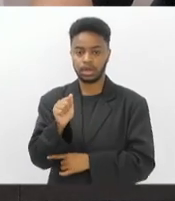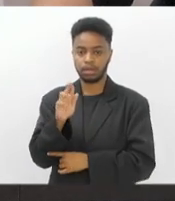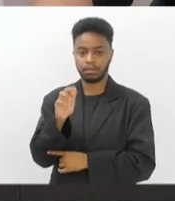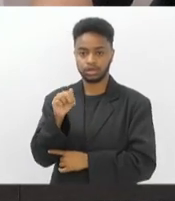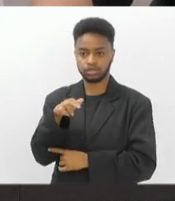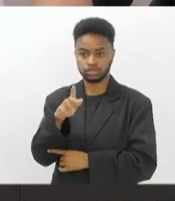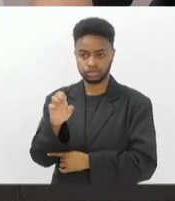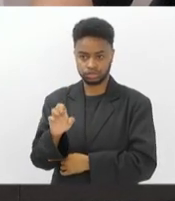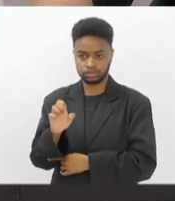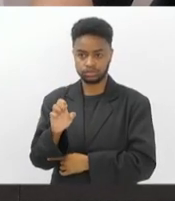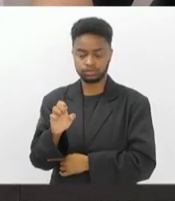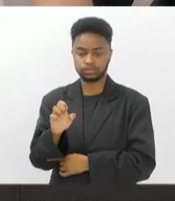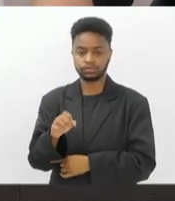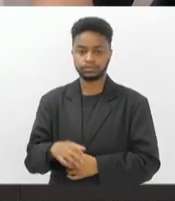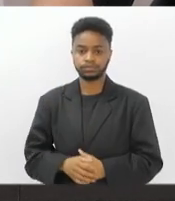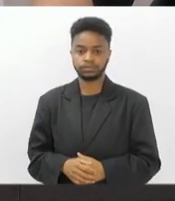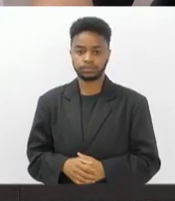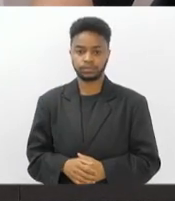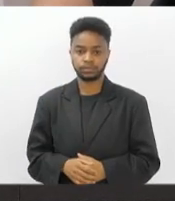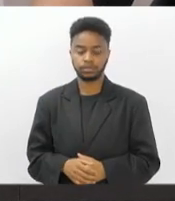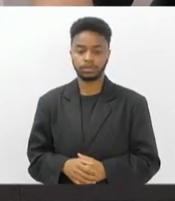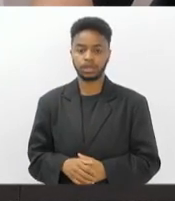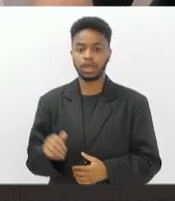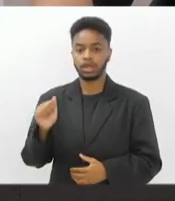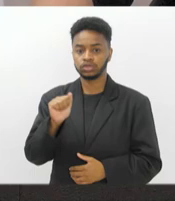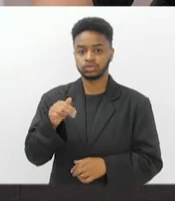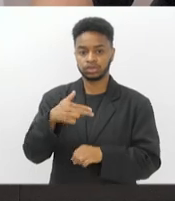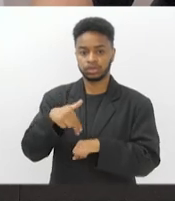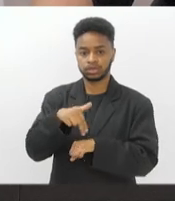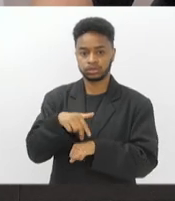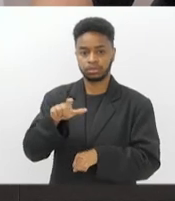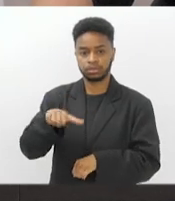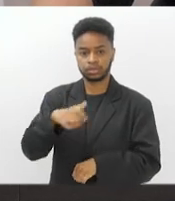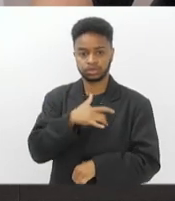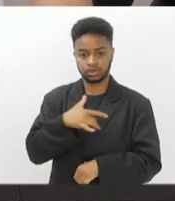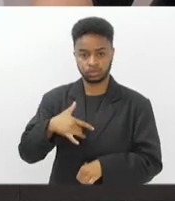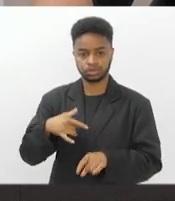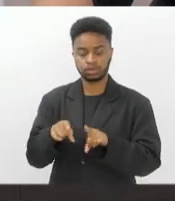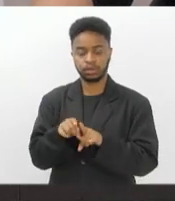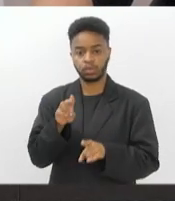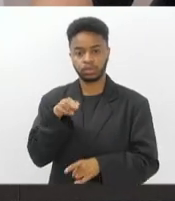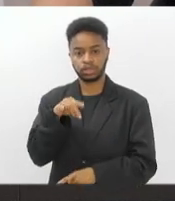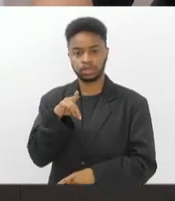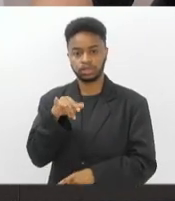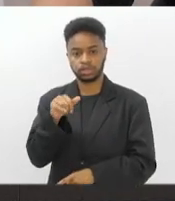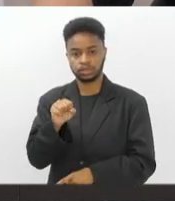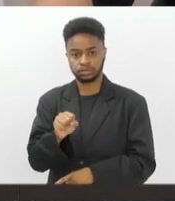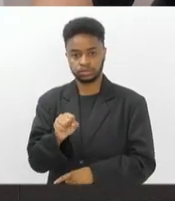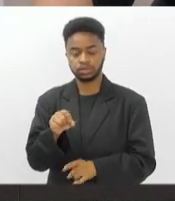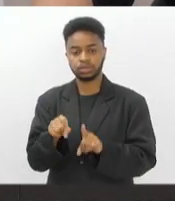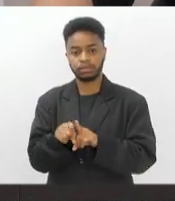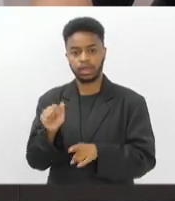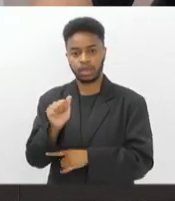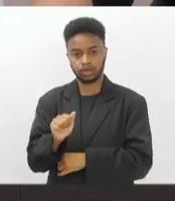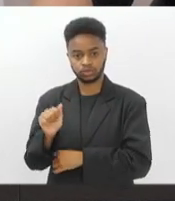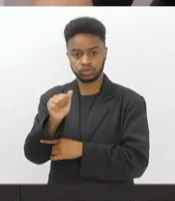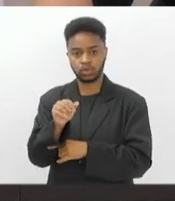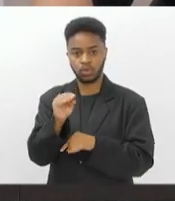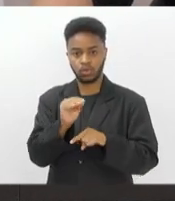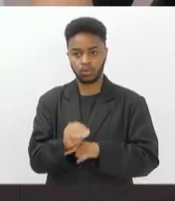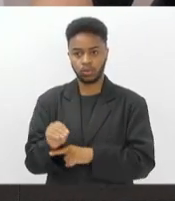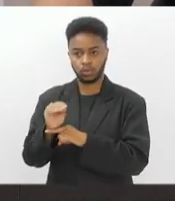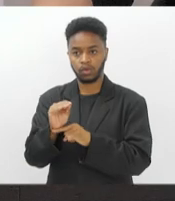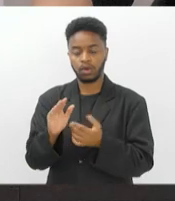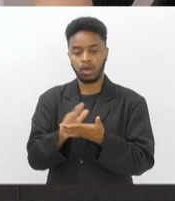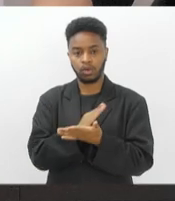Nacional de seguradoras Associação Nacional dos planos de saúde e a Unidas que é também uma associação que cuida de